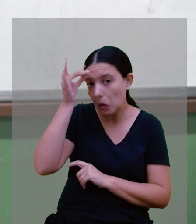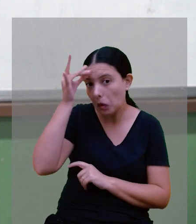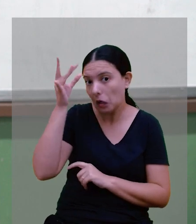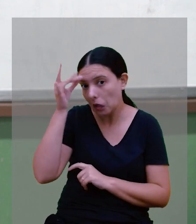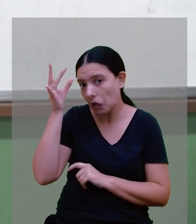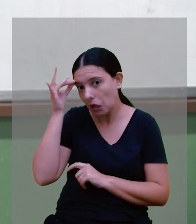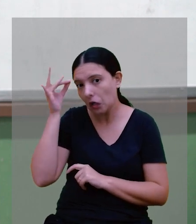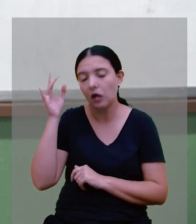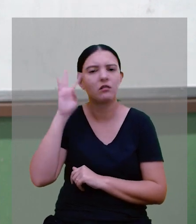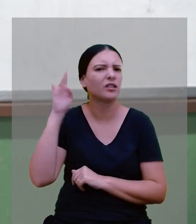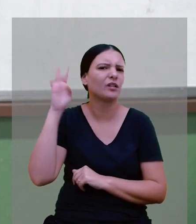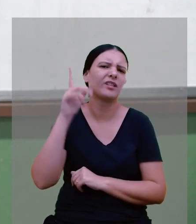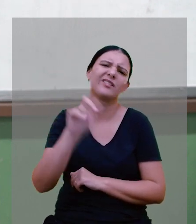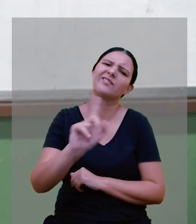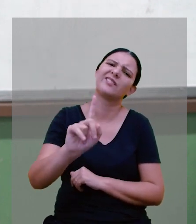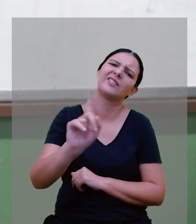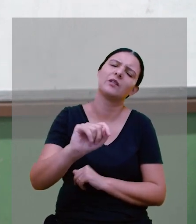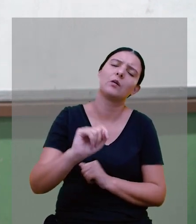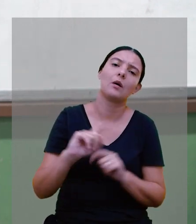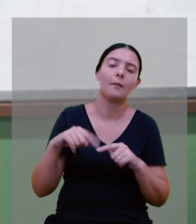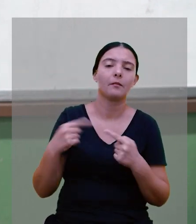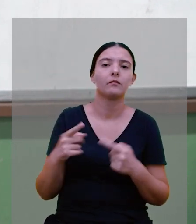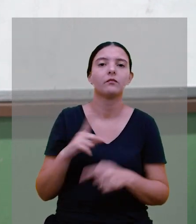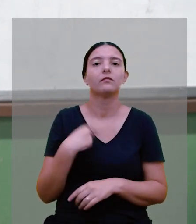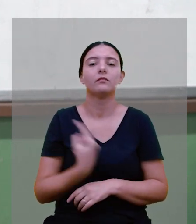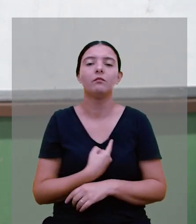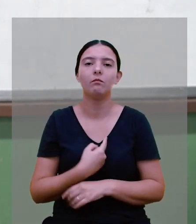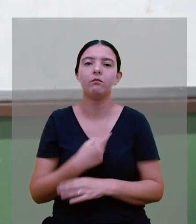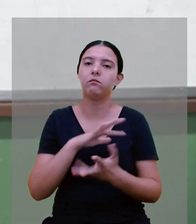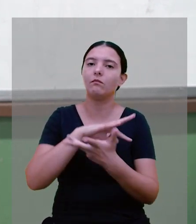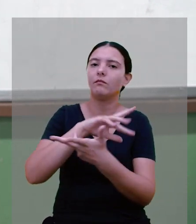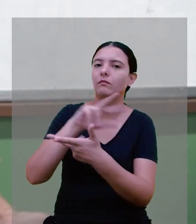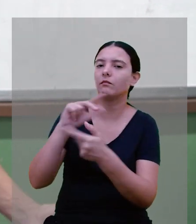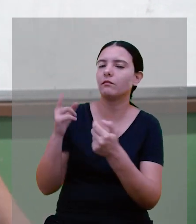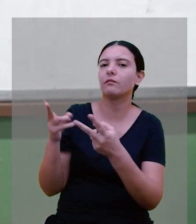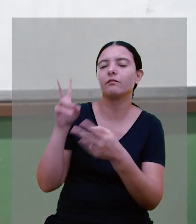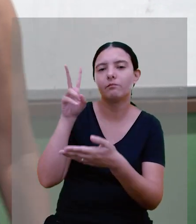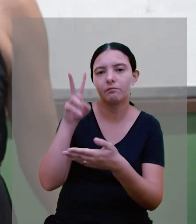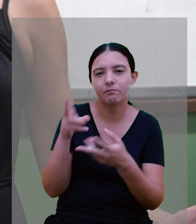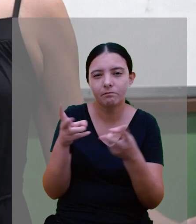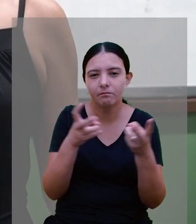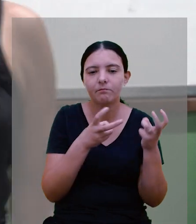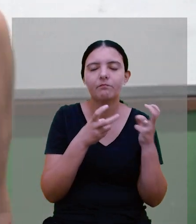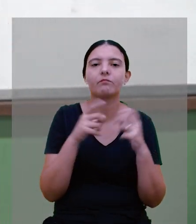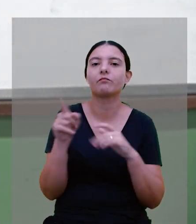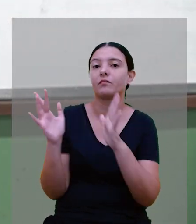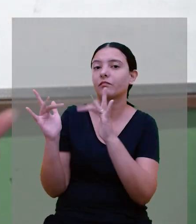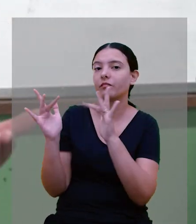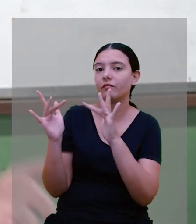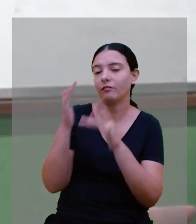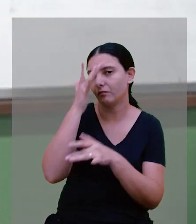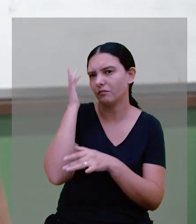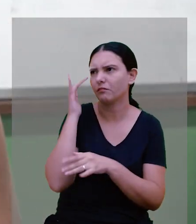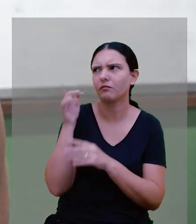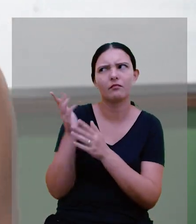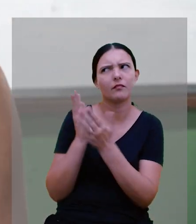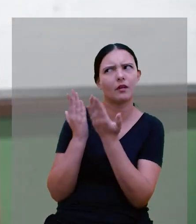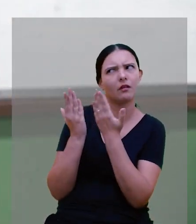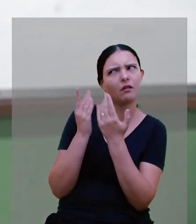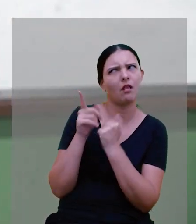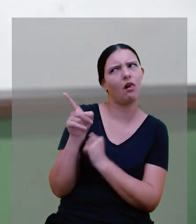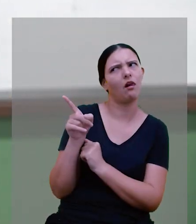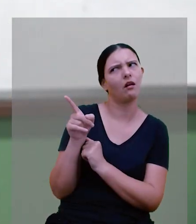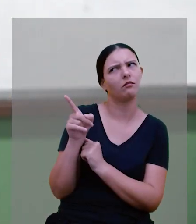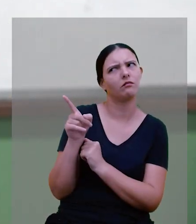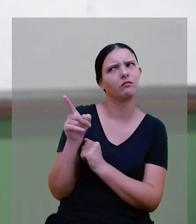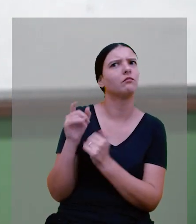nomes das teorias, não é isso. O que dá pra gente de leitura de mundo? Sei lá, você pode começar a namorar uma pessoa e desconfiar que o comportamento dela